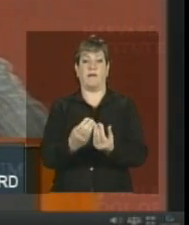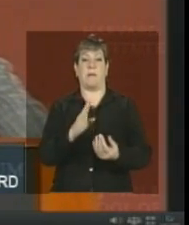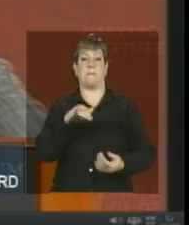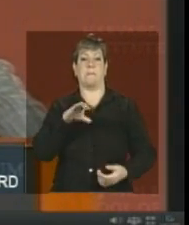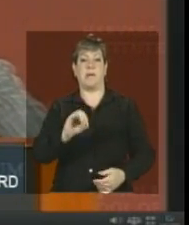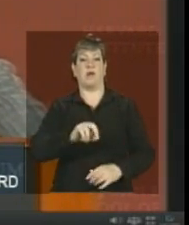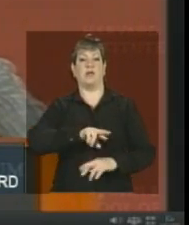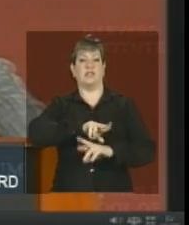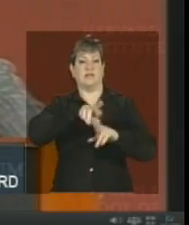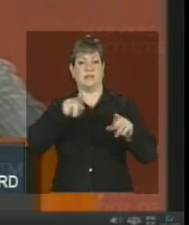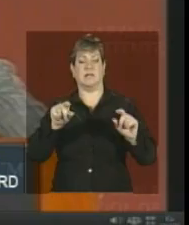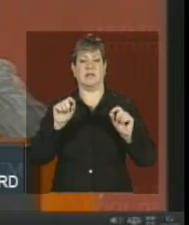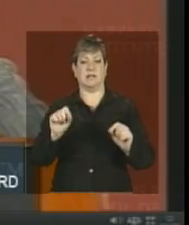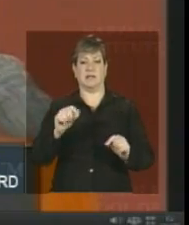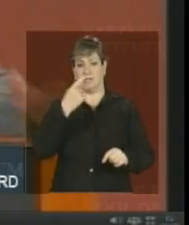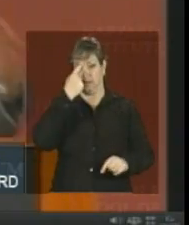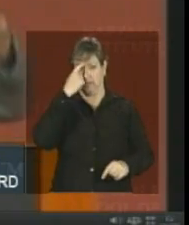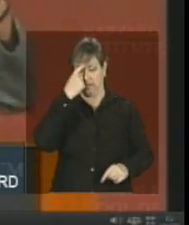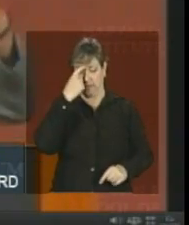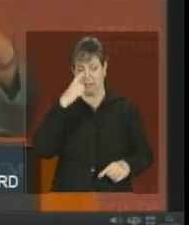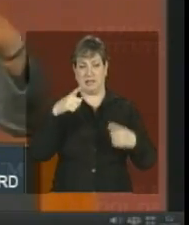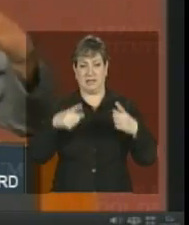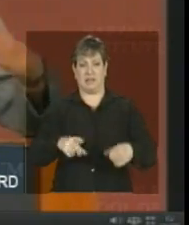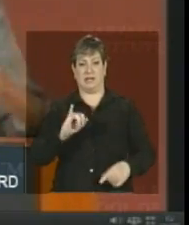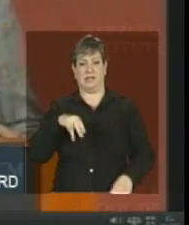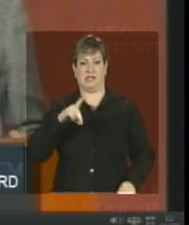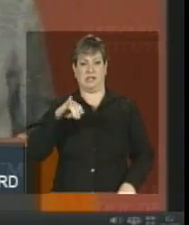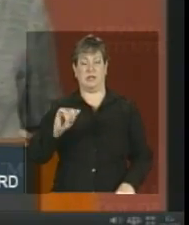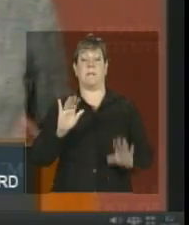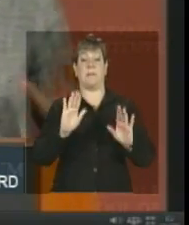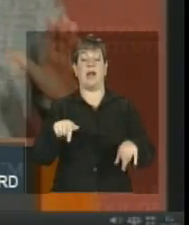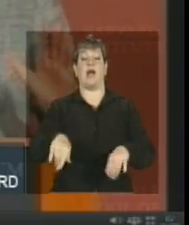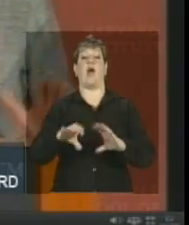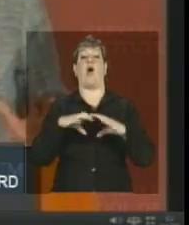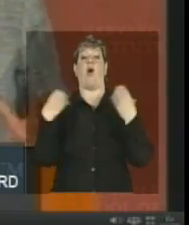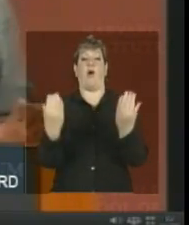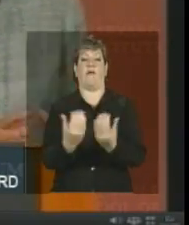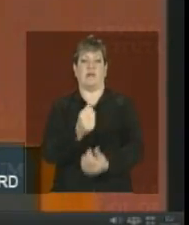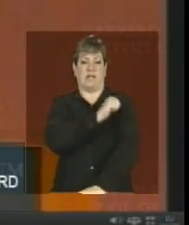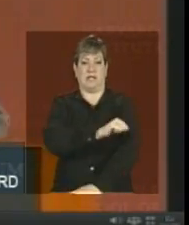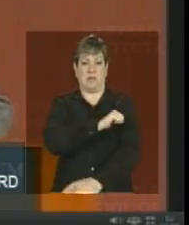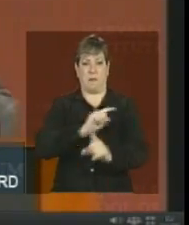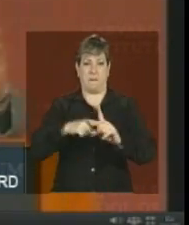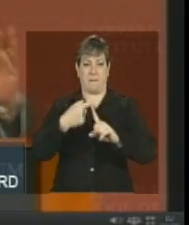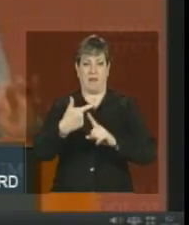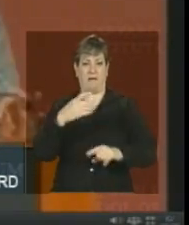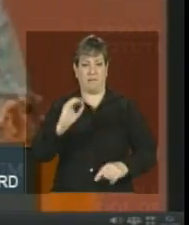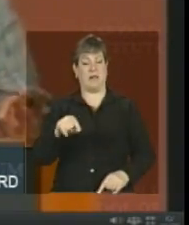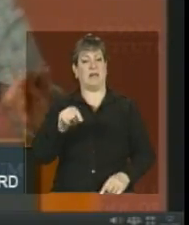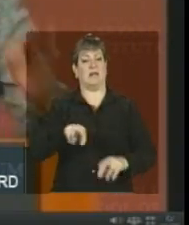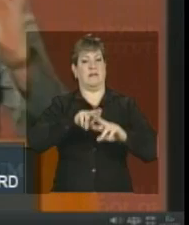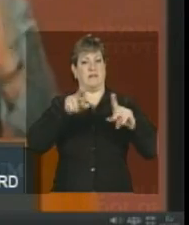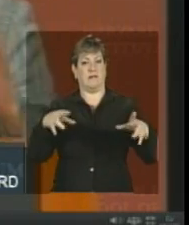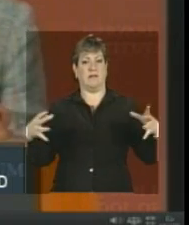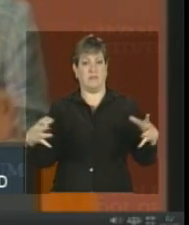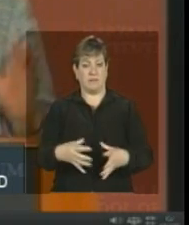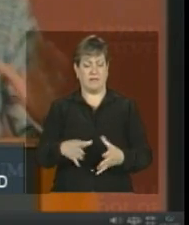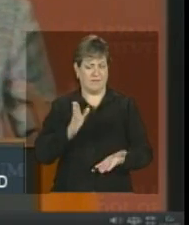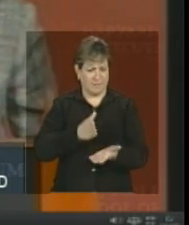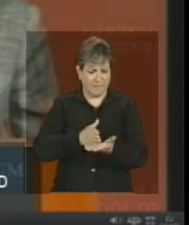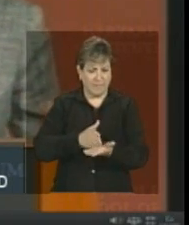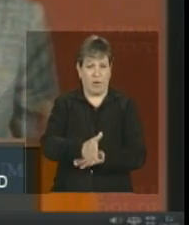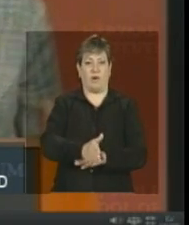biodiversidade na Índia e Hyderabad. Mas a conferência Rio Mais 20 é uma que sobre diversidade, ela foca no